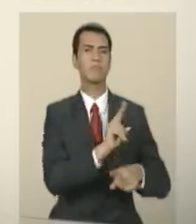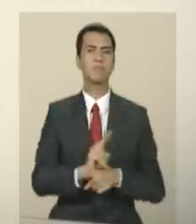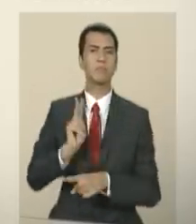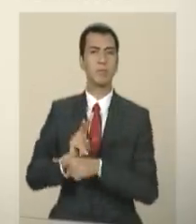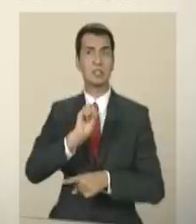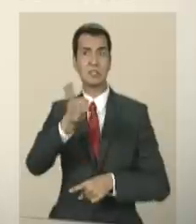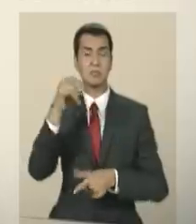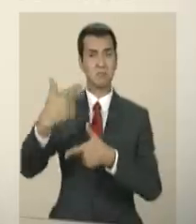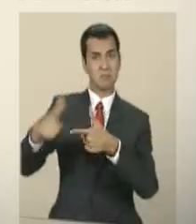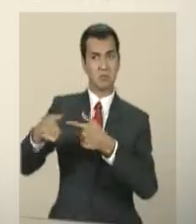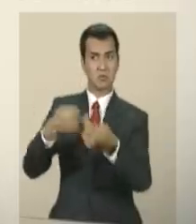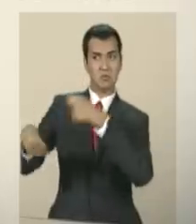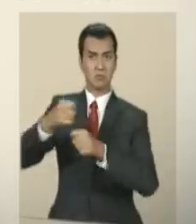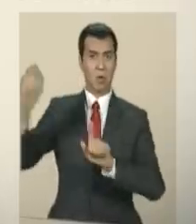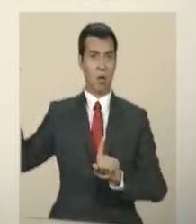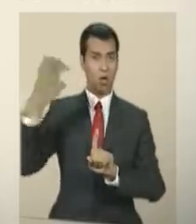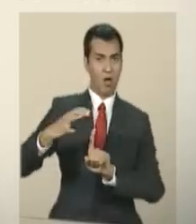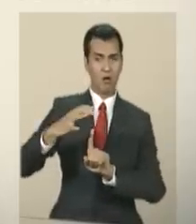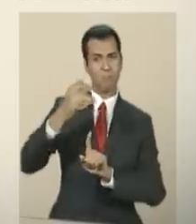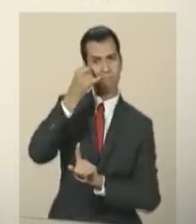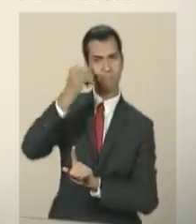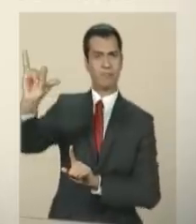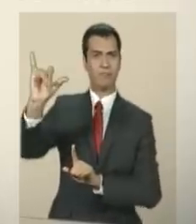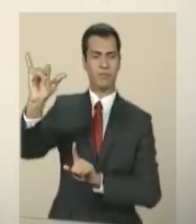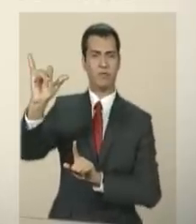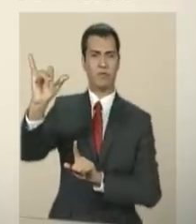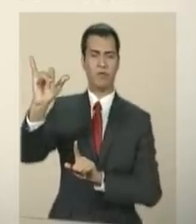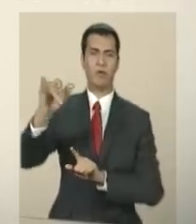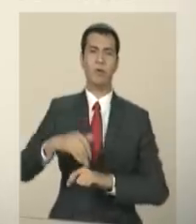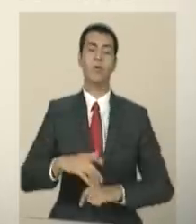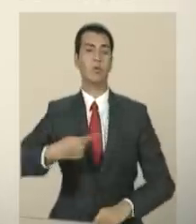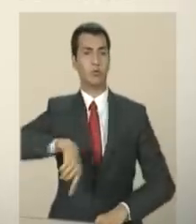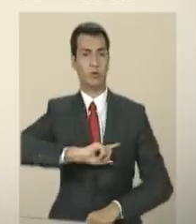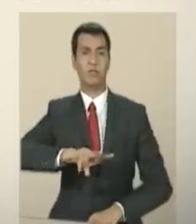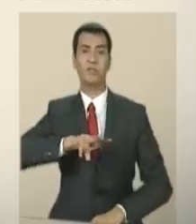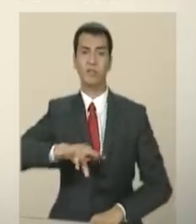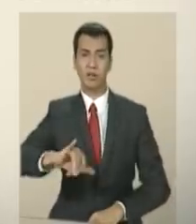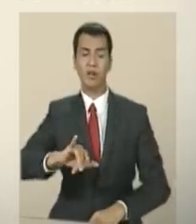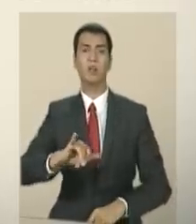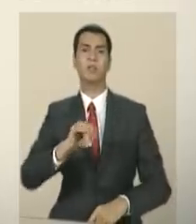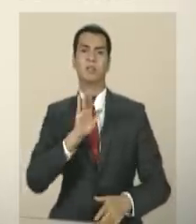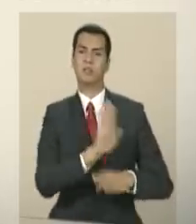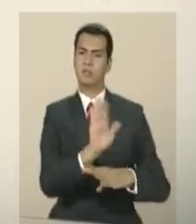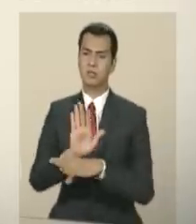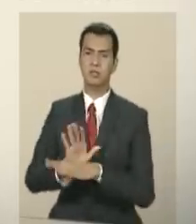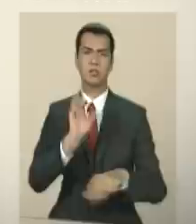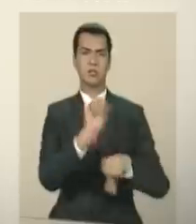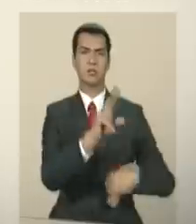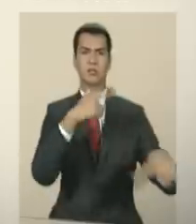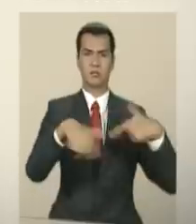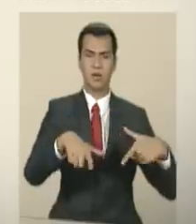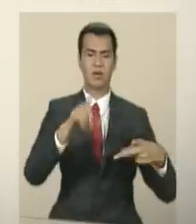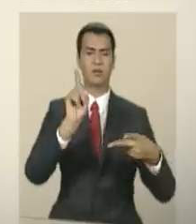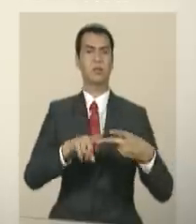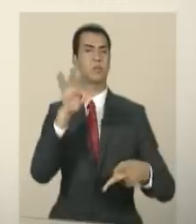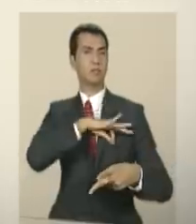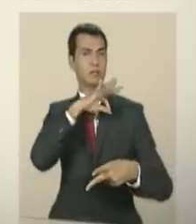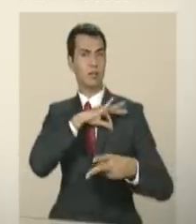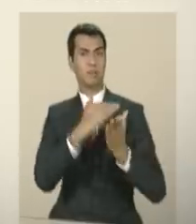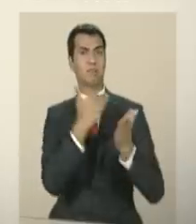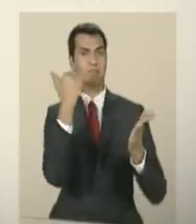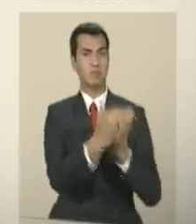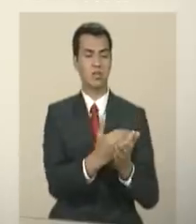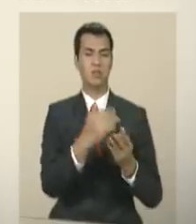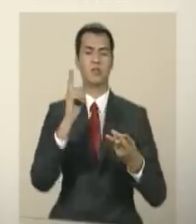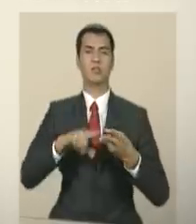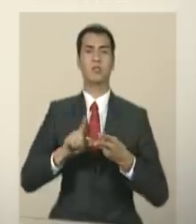mais grave da crise internacional sobre o Brasil vamos continuar gerando emprego e renda vamos continuar